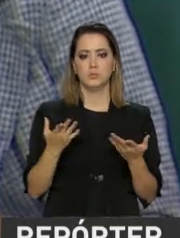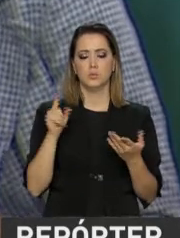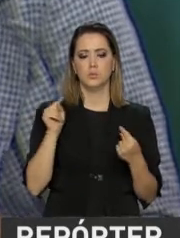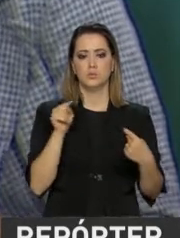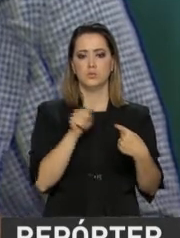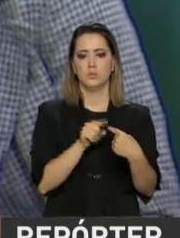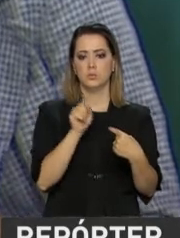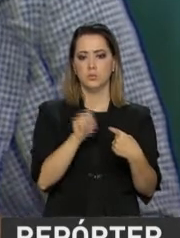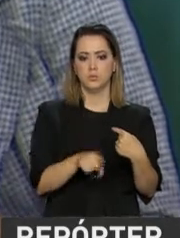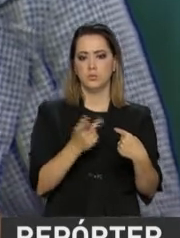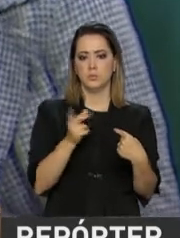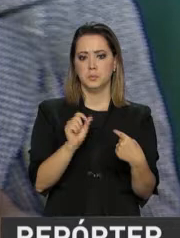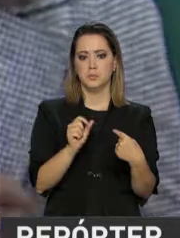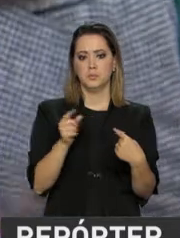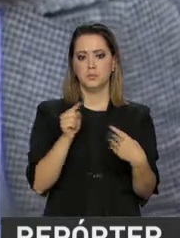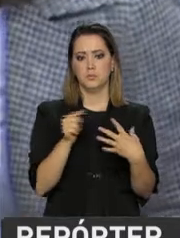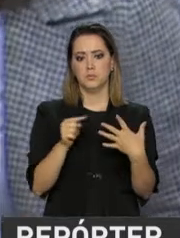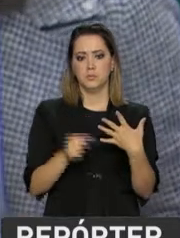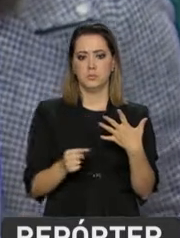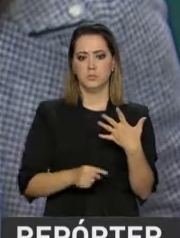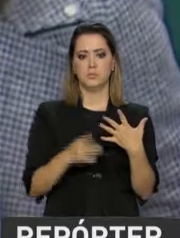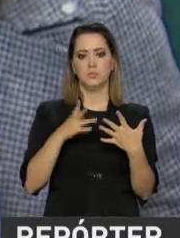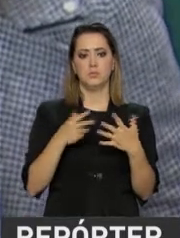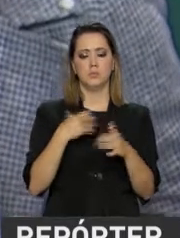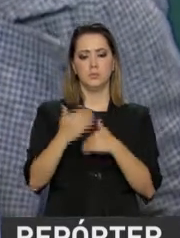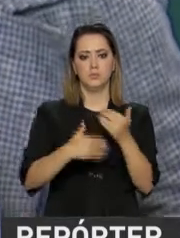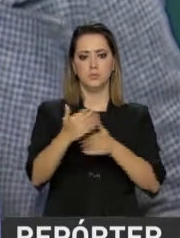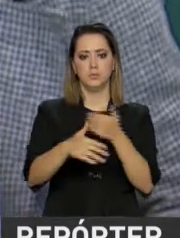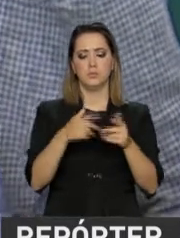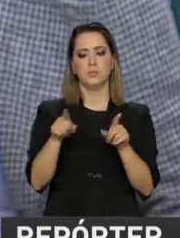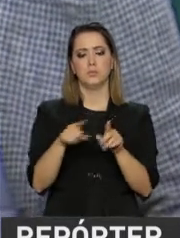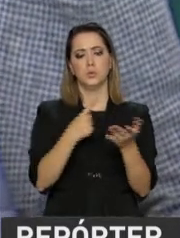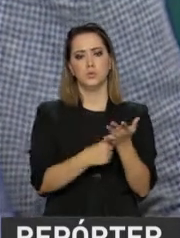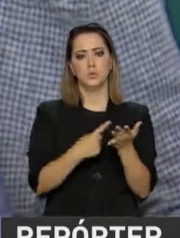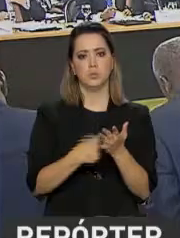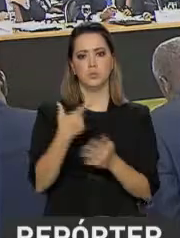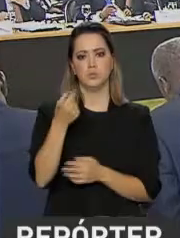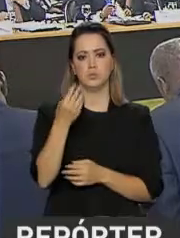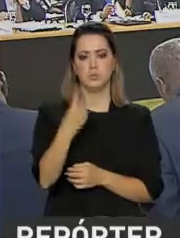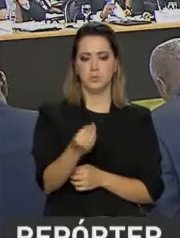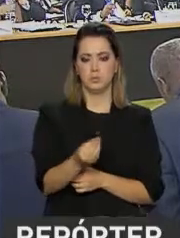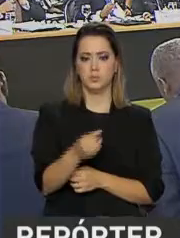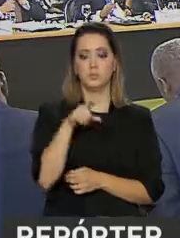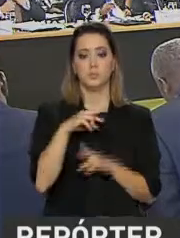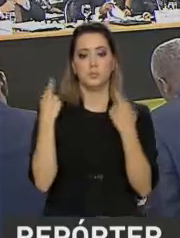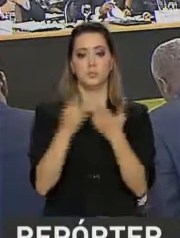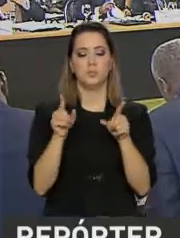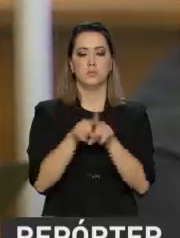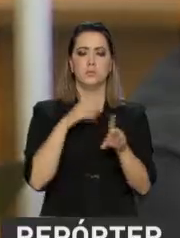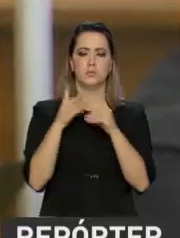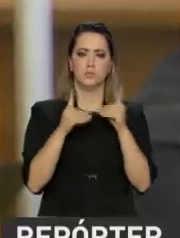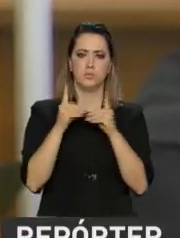voltados aos objetivos no desenvolvimento sustentável da agenda 2030 durante a reunião também foram